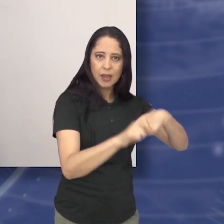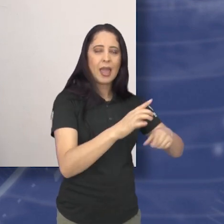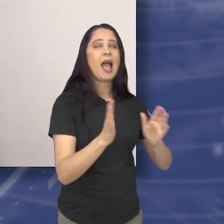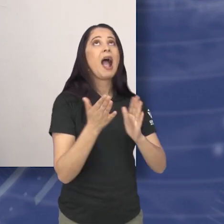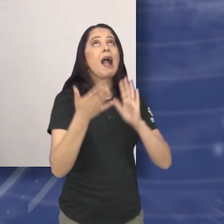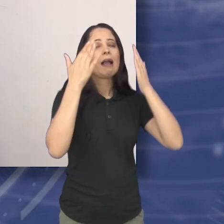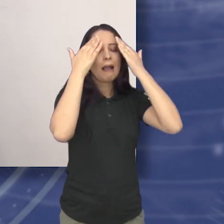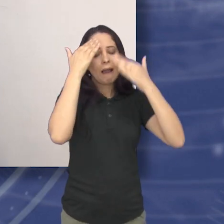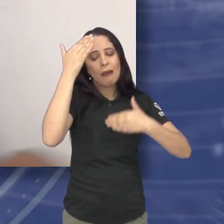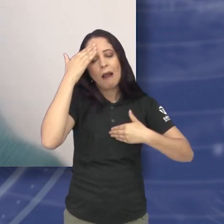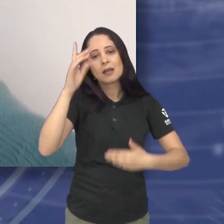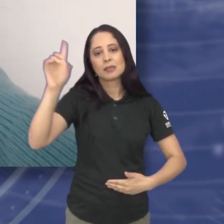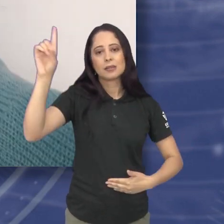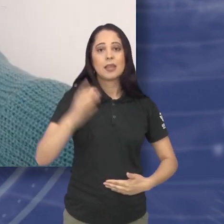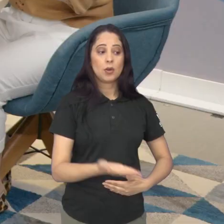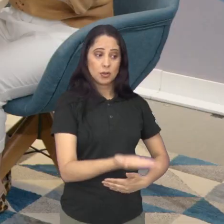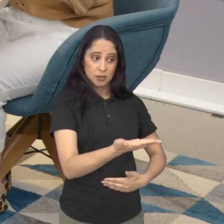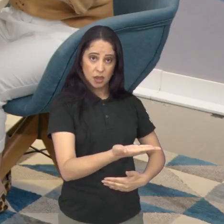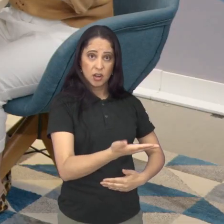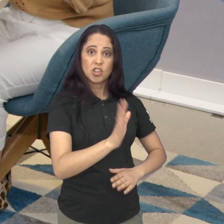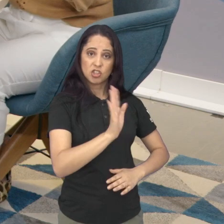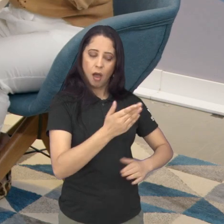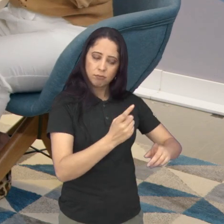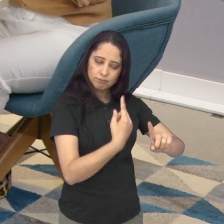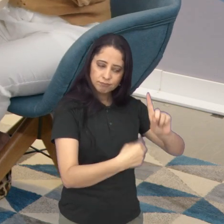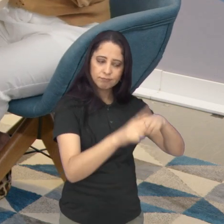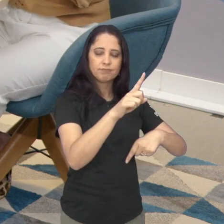bem, graças a Deus.